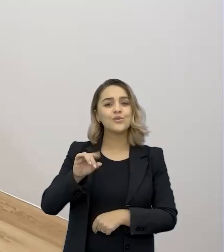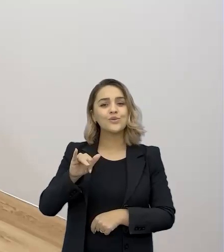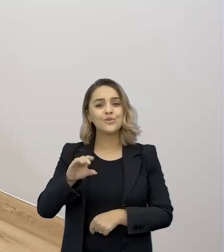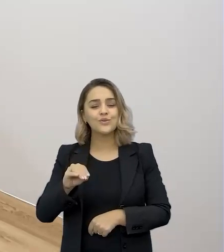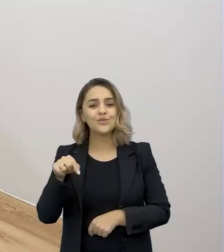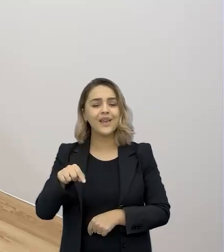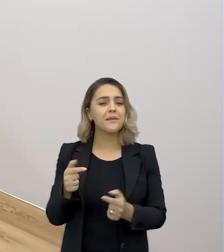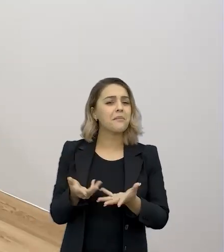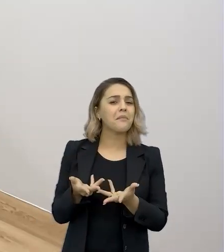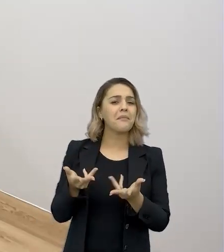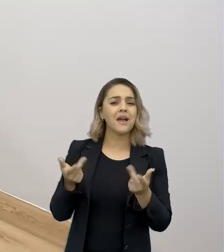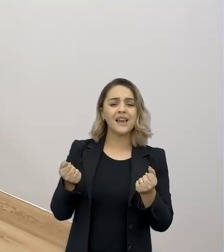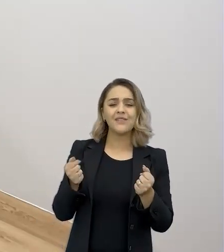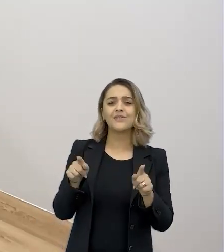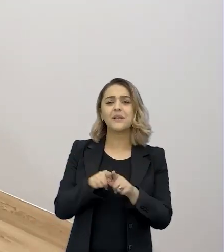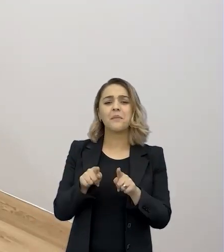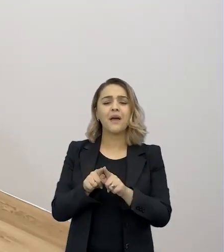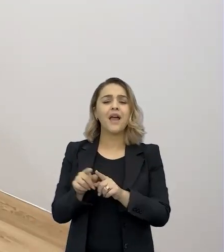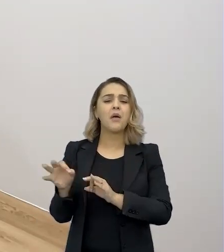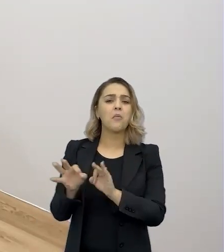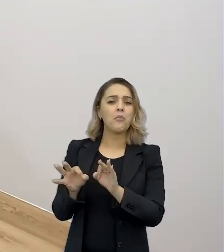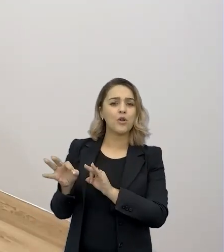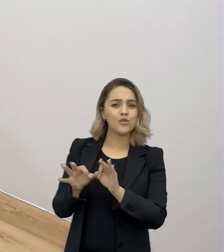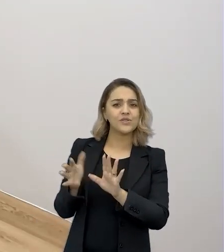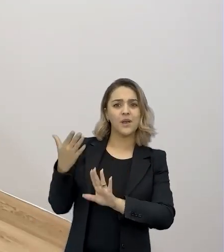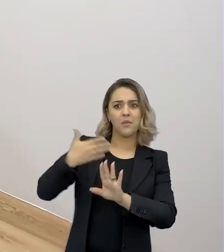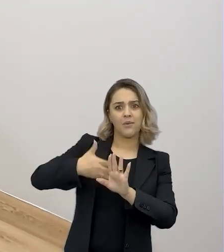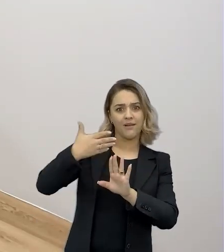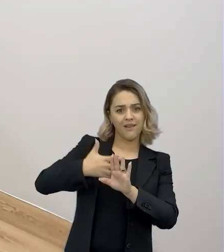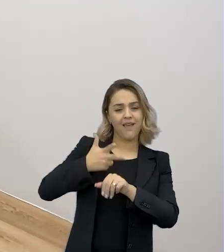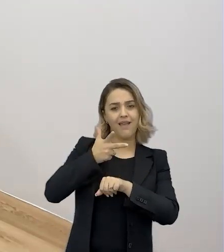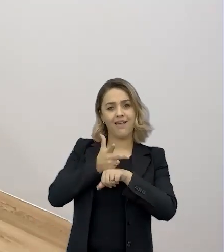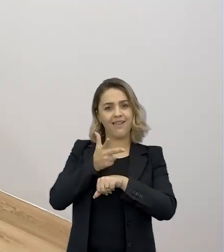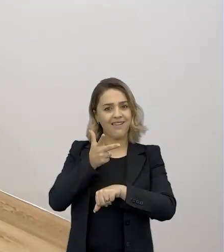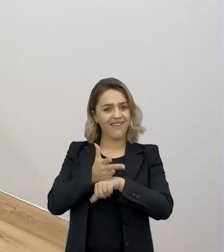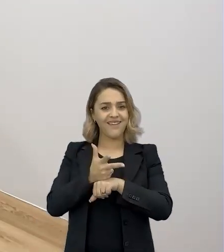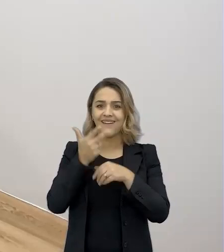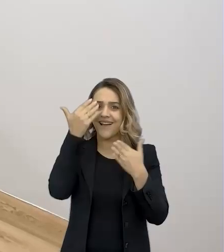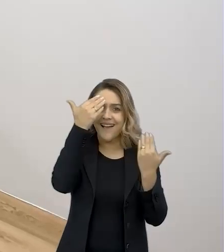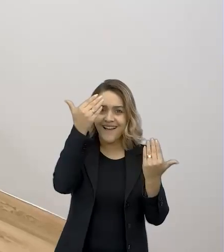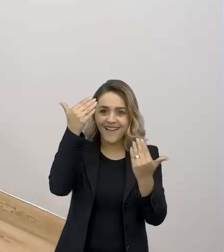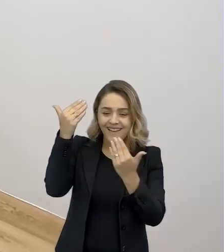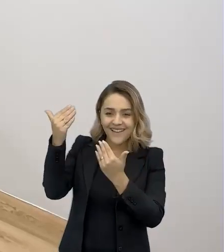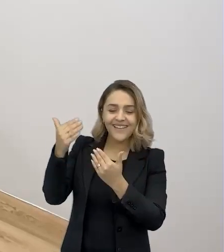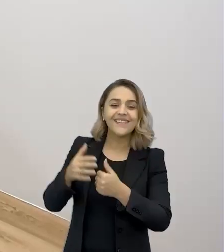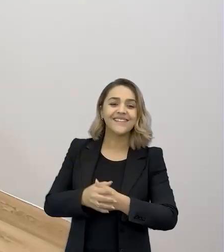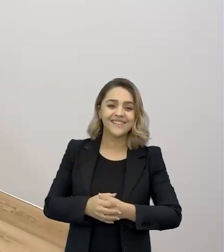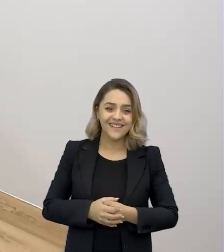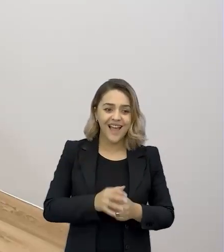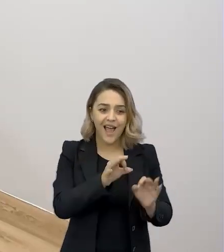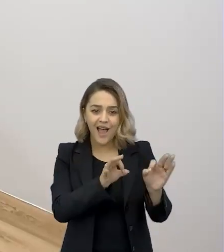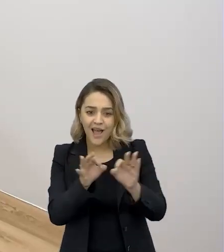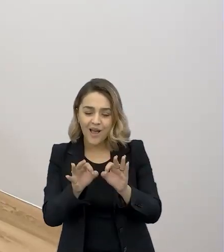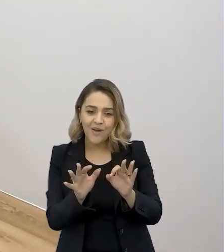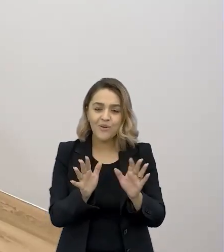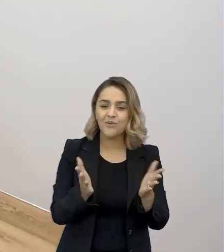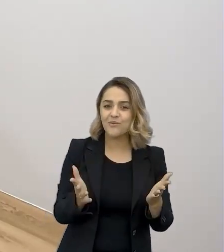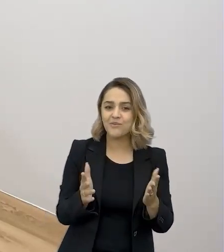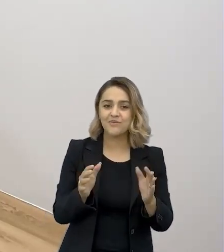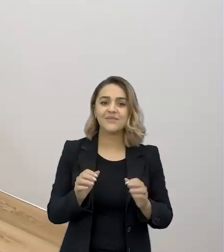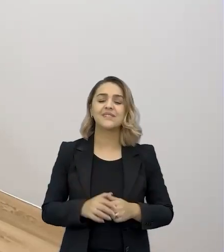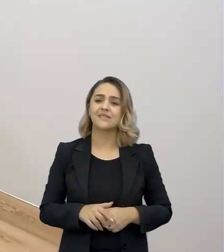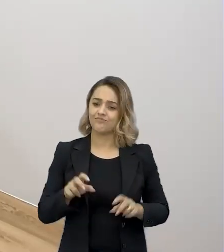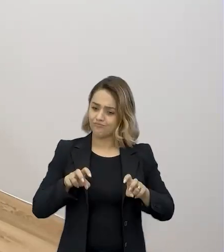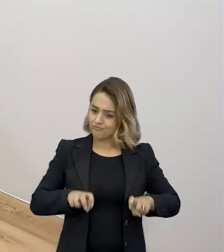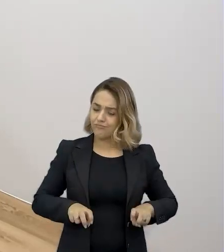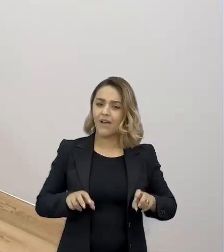A produtora, o pessoal que fica lá nas câmeras, que se não fossem eles aqui, vem mais pra cá, arruma aqui. Equipe é muito